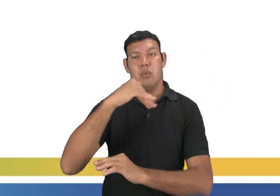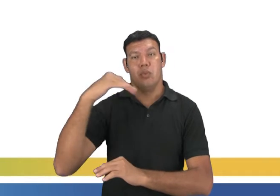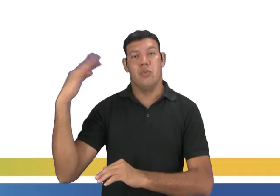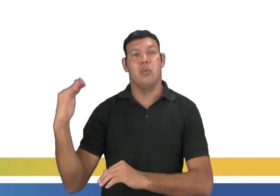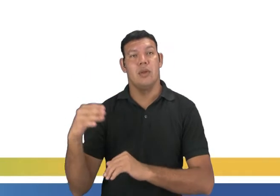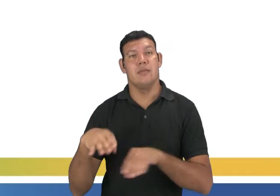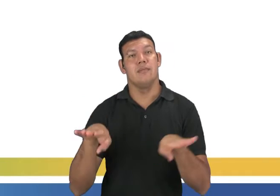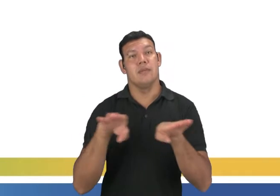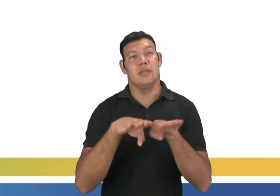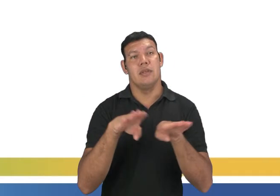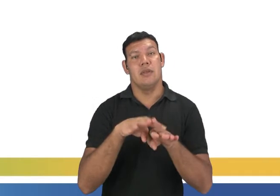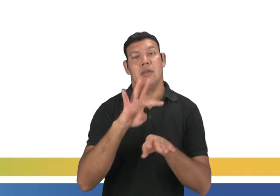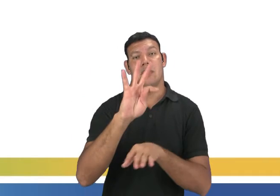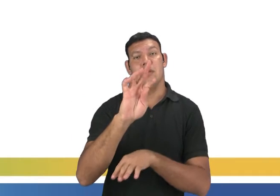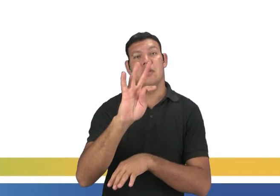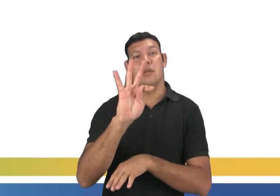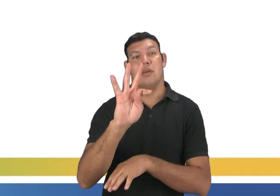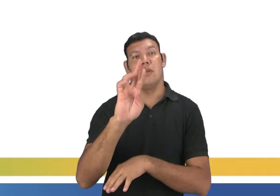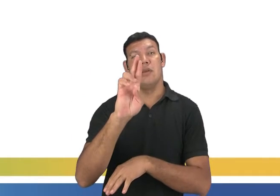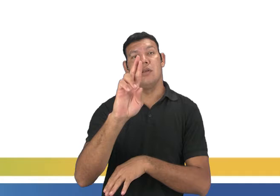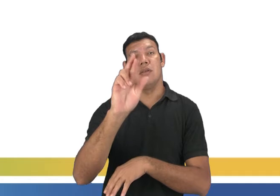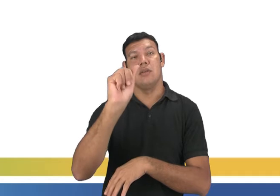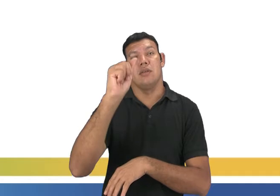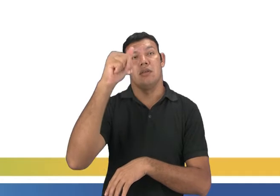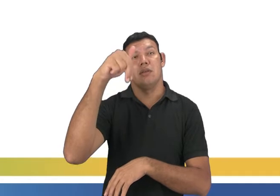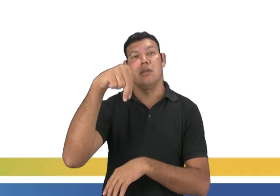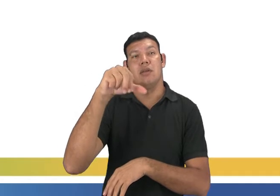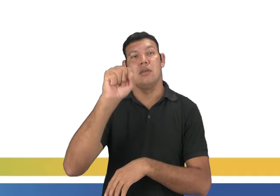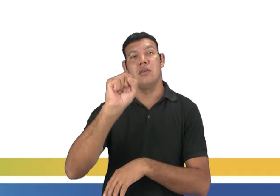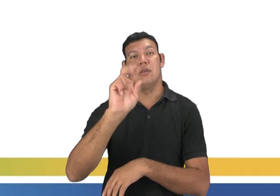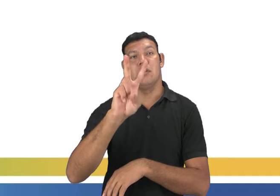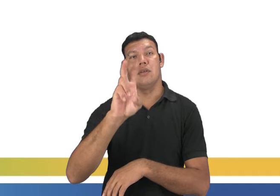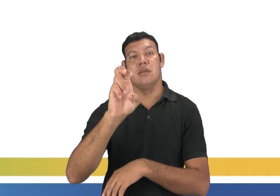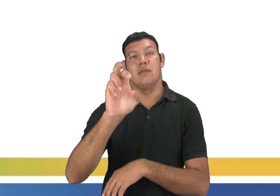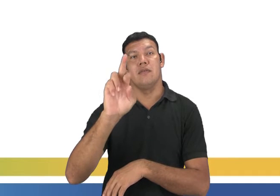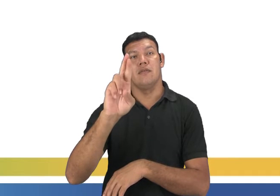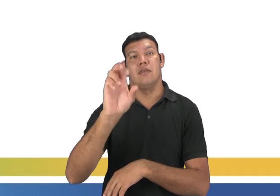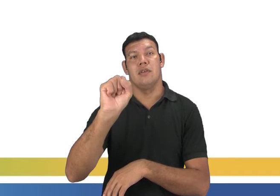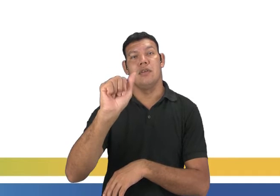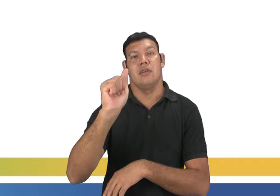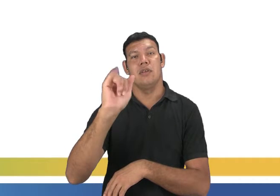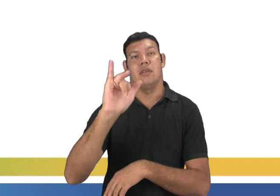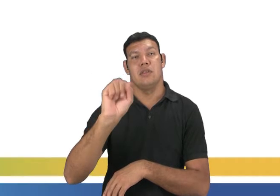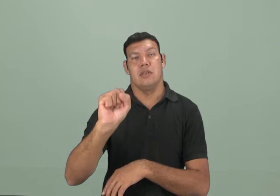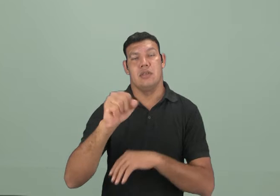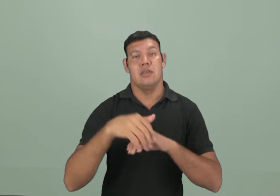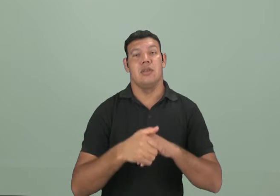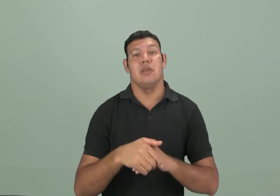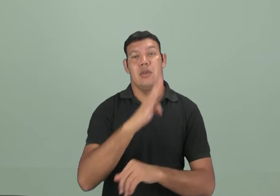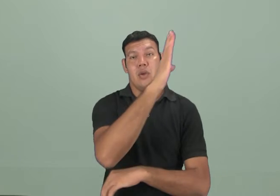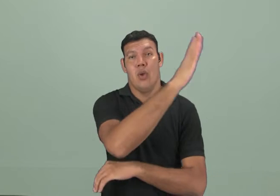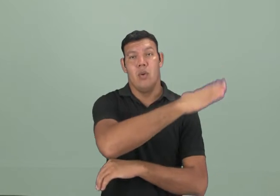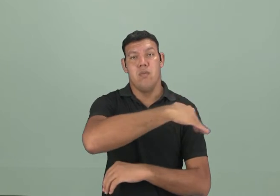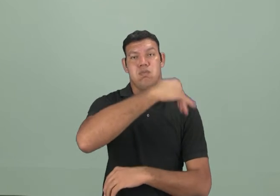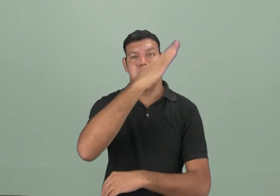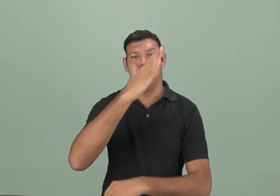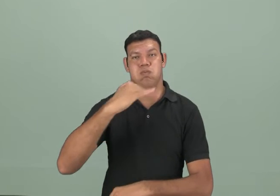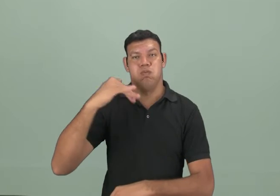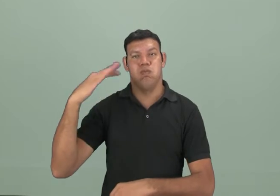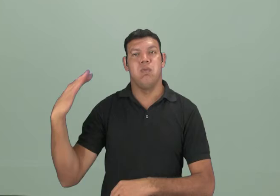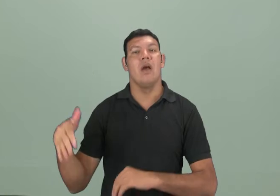ondas transversais. O que são ondas mecânicas, pessoal? Ondas mecânicas são ondas